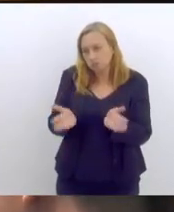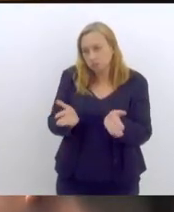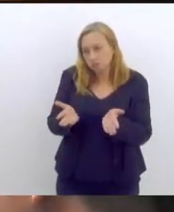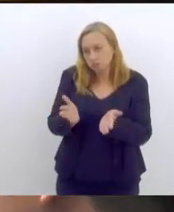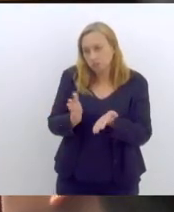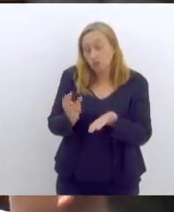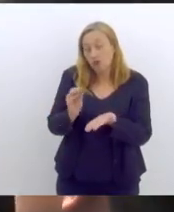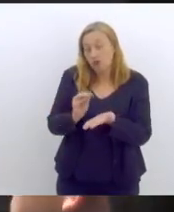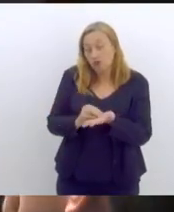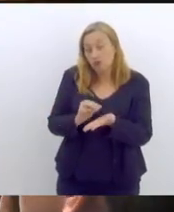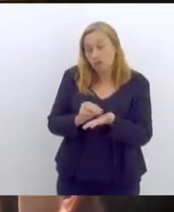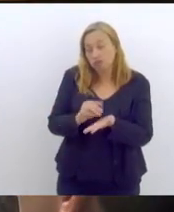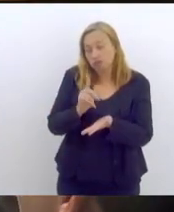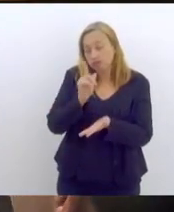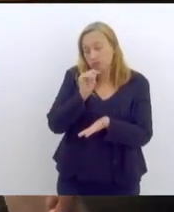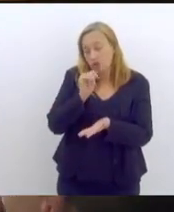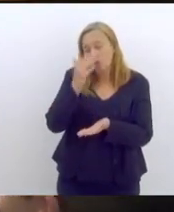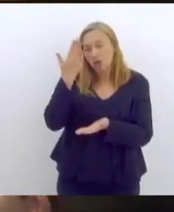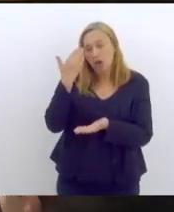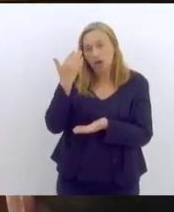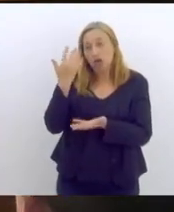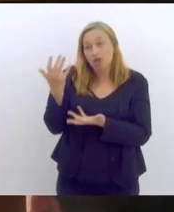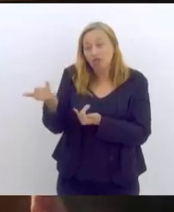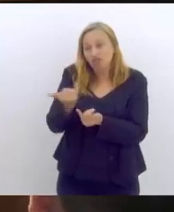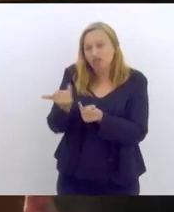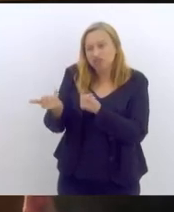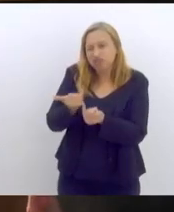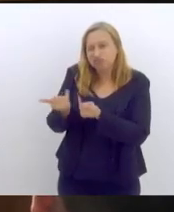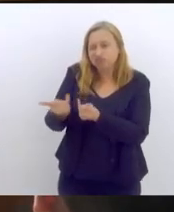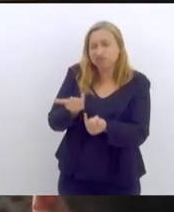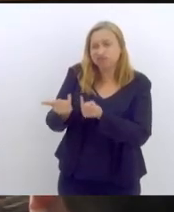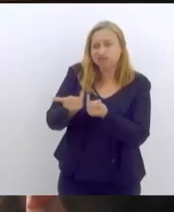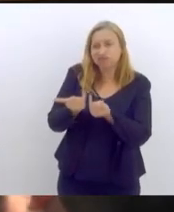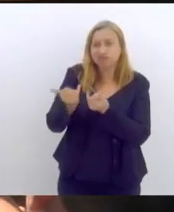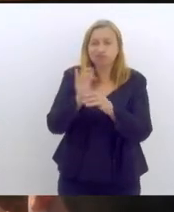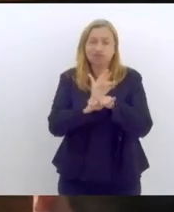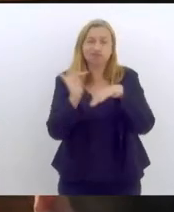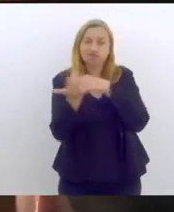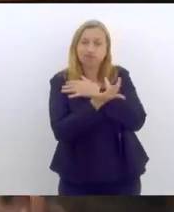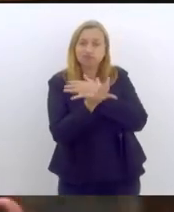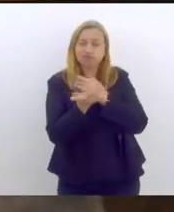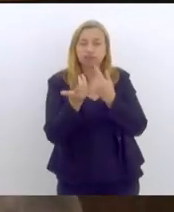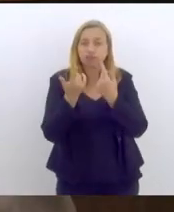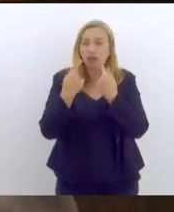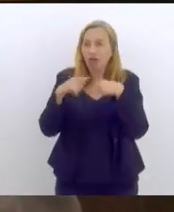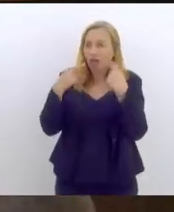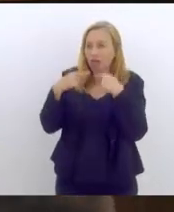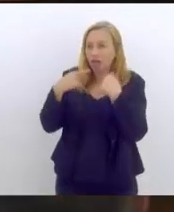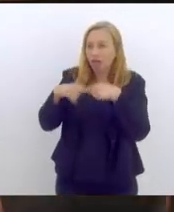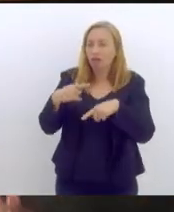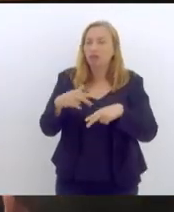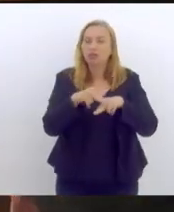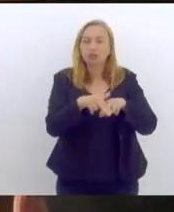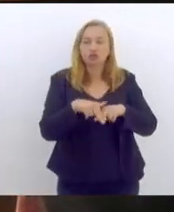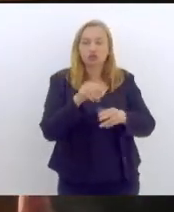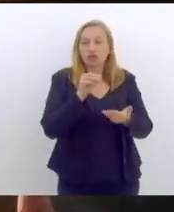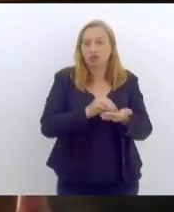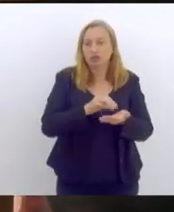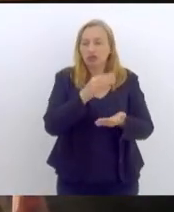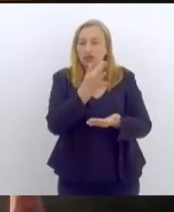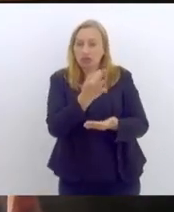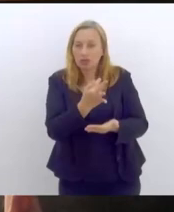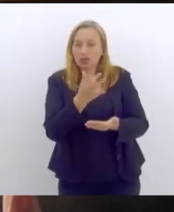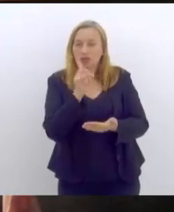falta muita água. Eu recebo todos os dias, através das redes sociais, reclamações por conta do abastecimento de água.